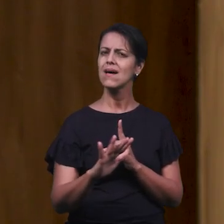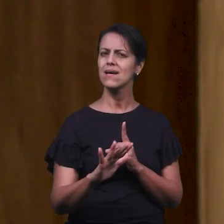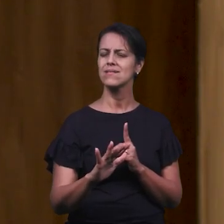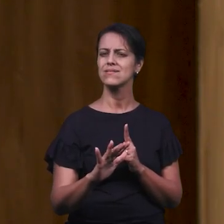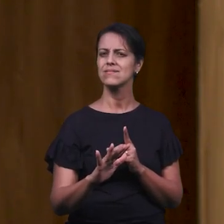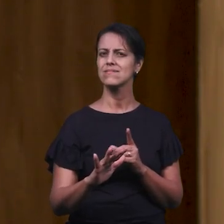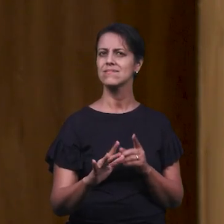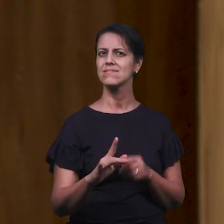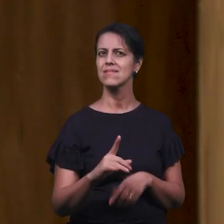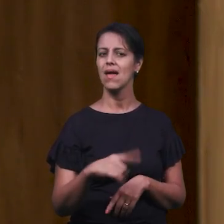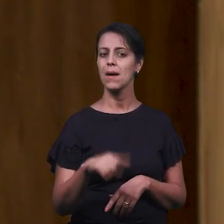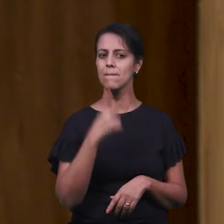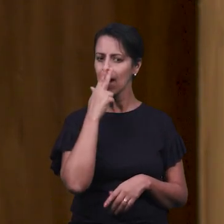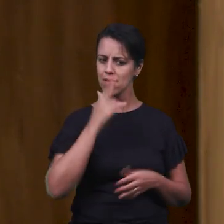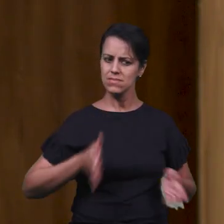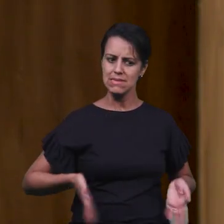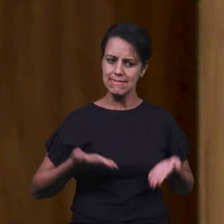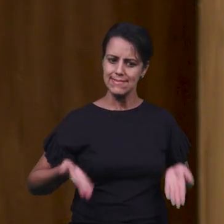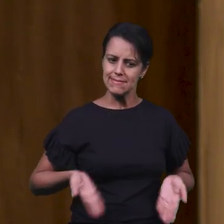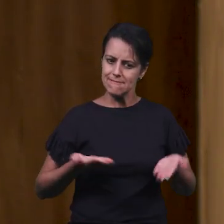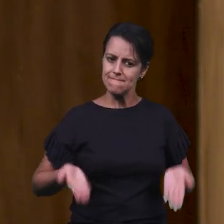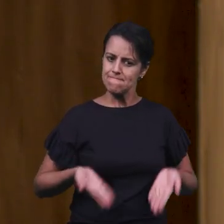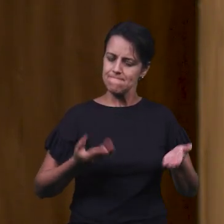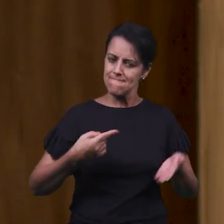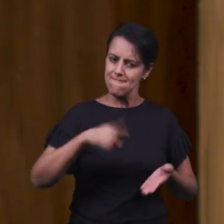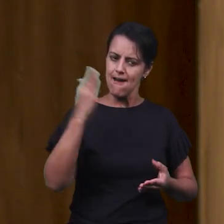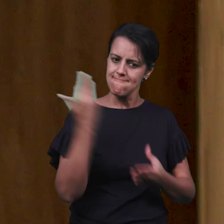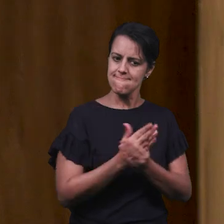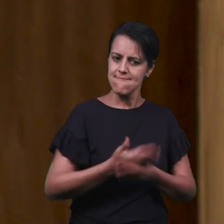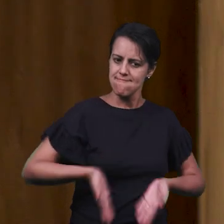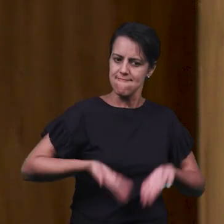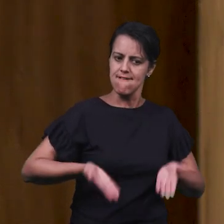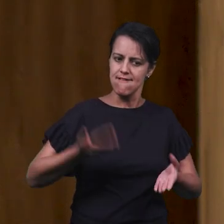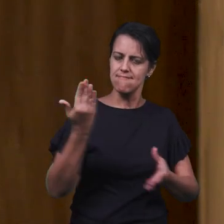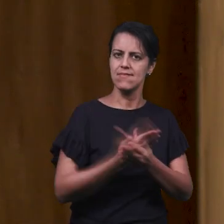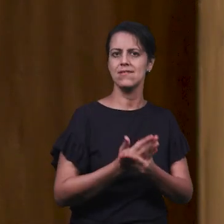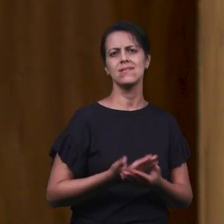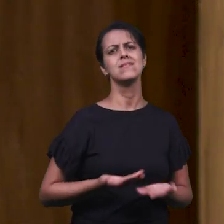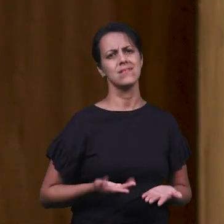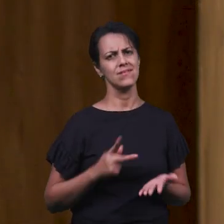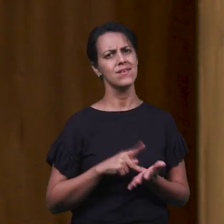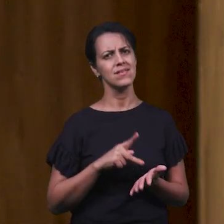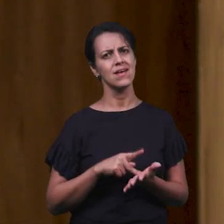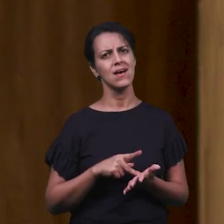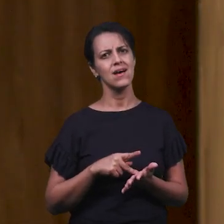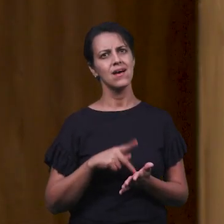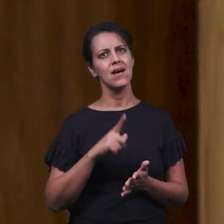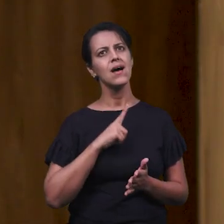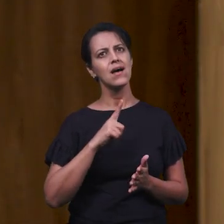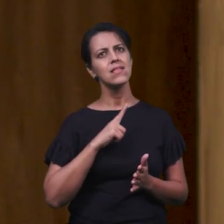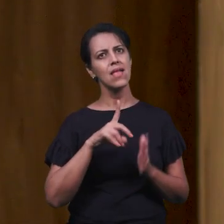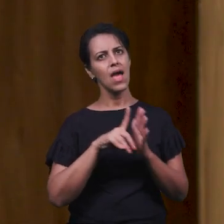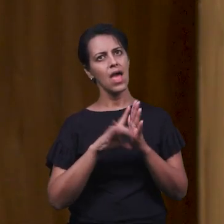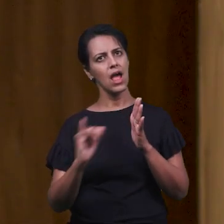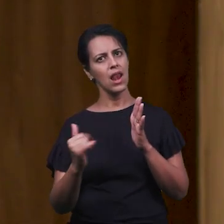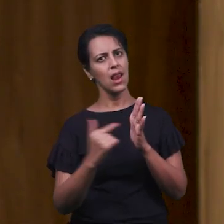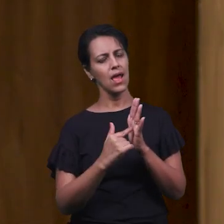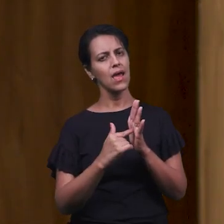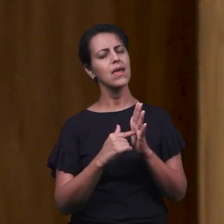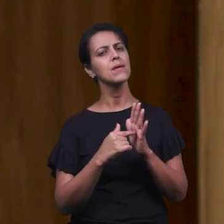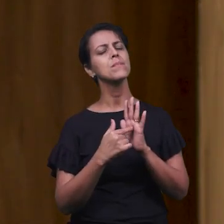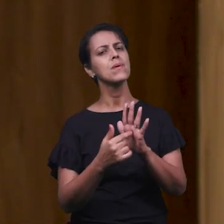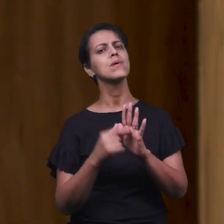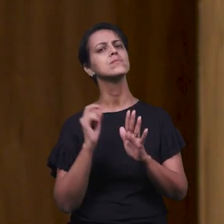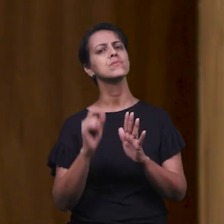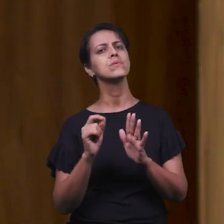às vezes ela é estimulada a litigar, né? Nós temos uma Constituição que ela garante, né, o princípio da inafastabilidade da